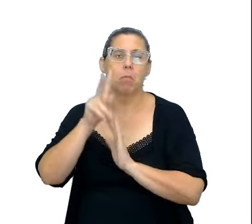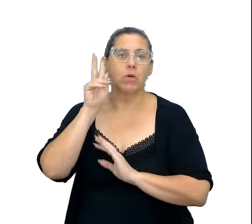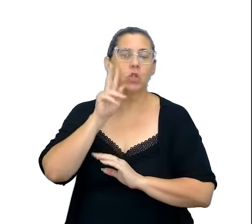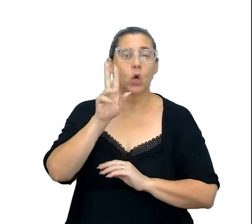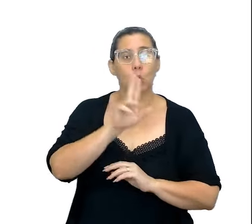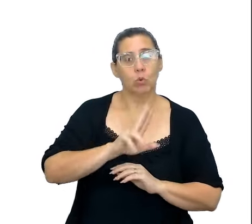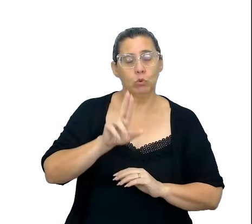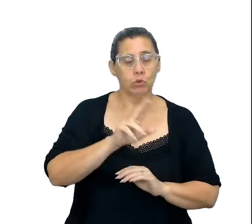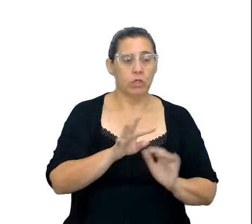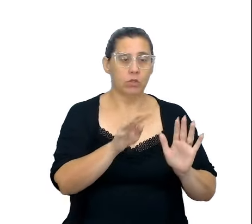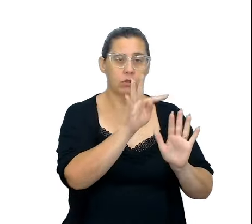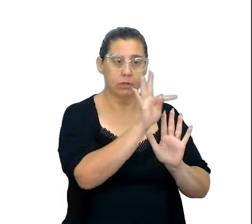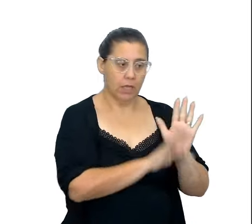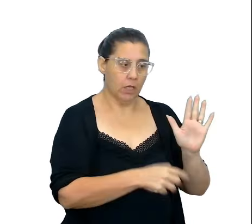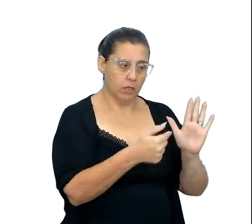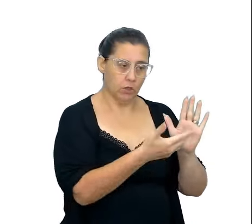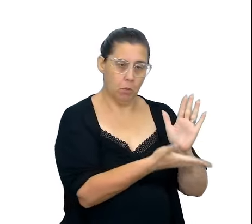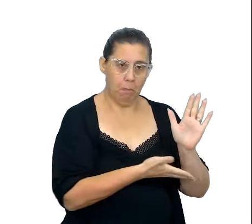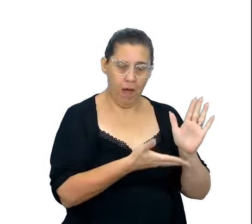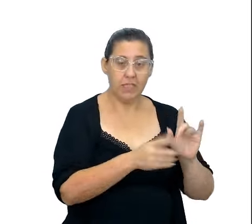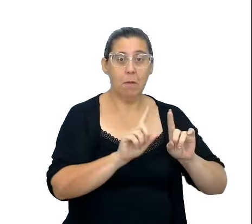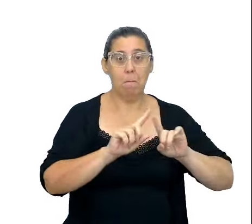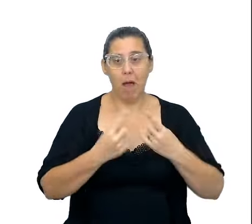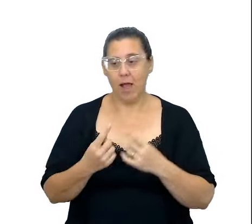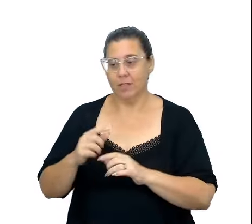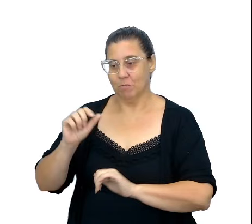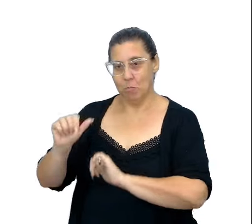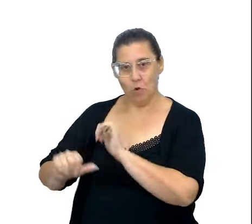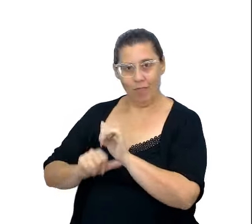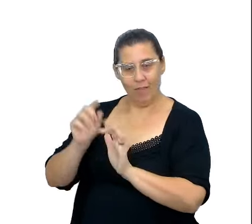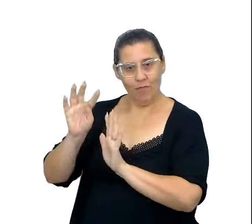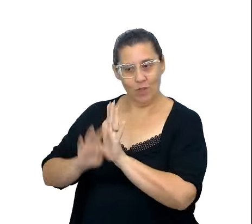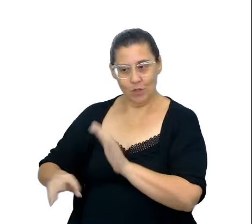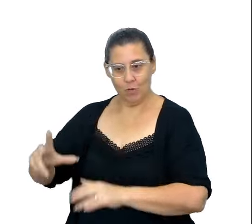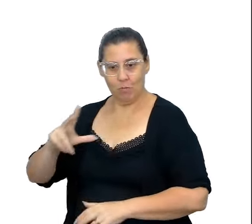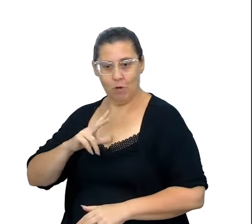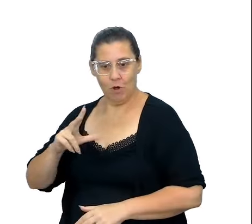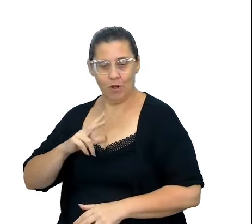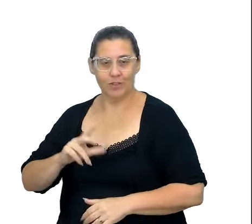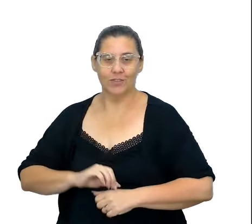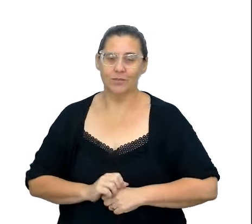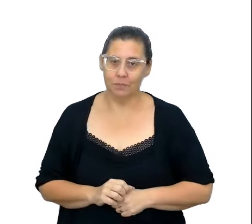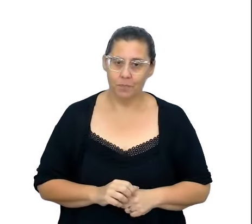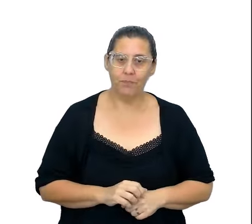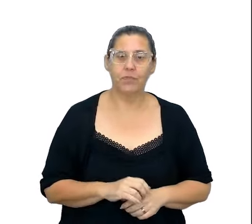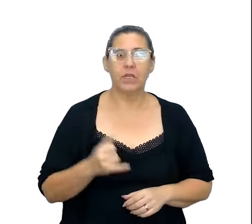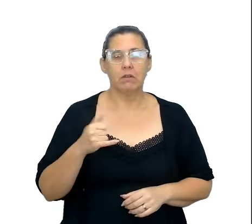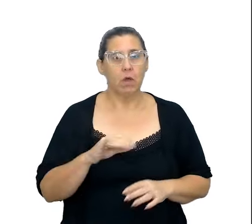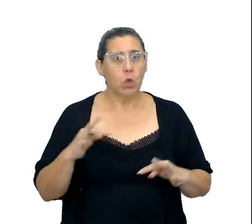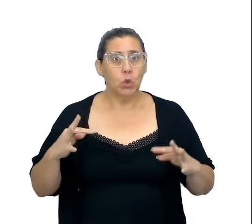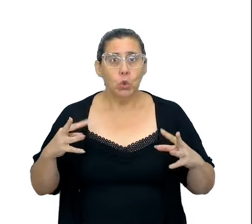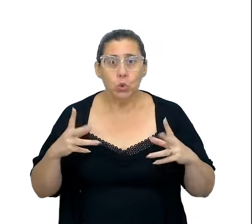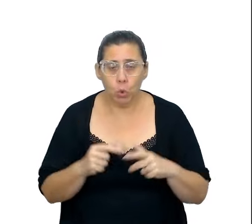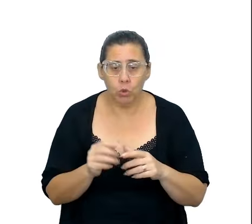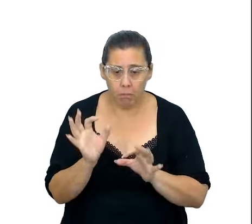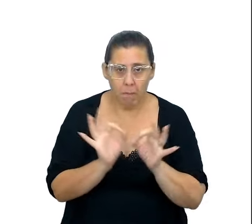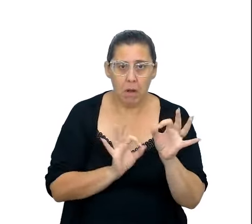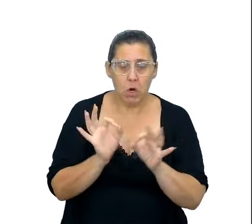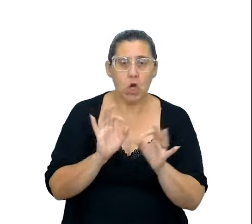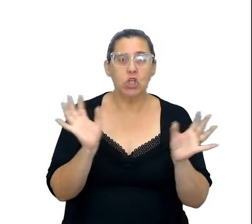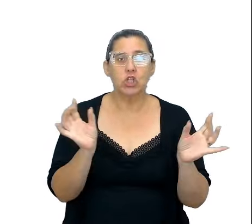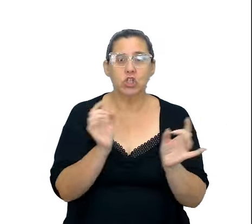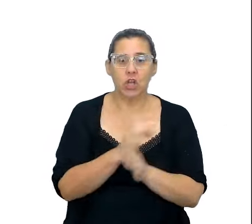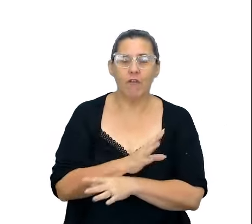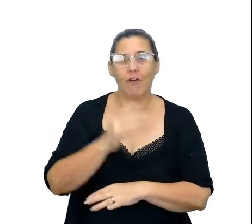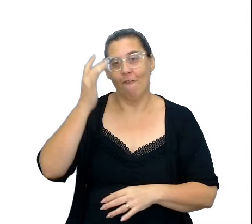utilizando todos esses recursos que foram trabalhados aqui, então, certo? E aí, uma vez que ele fez todo esse planejamento, vai